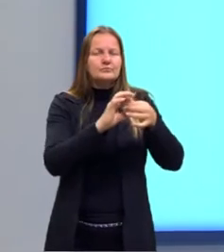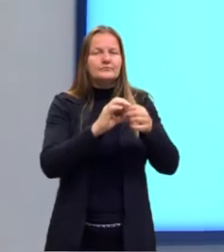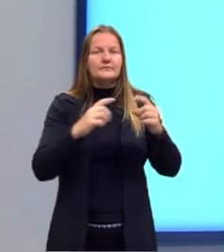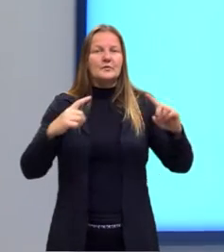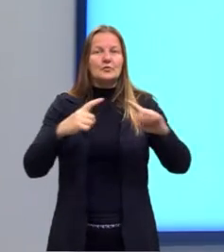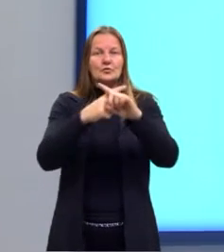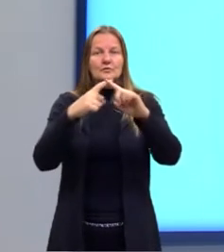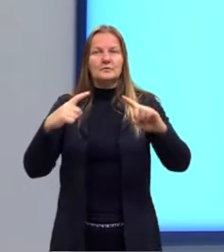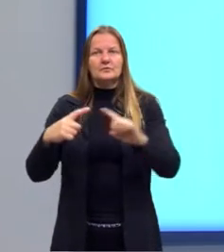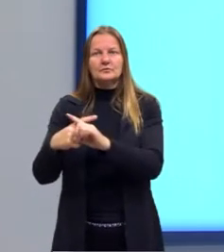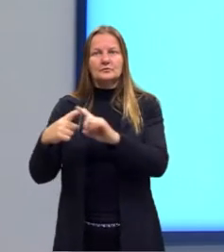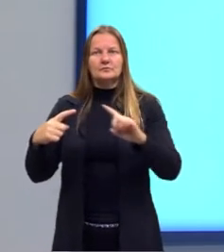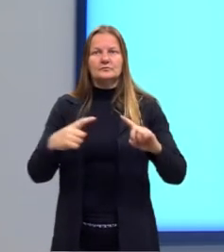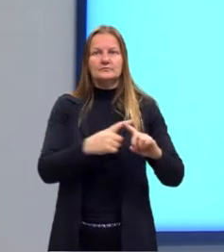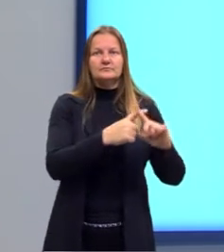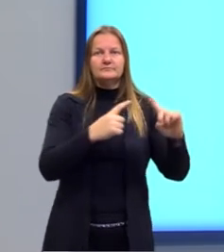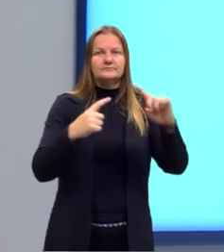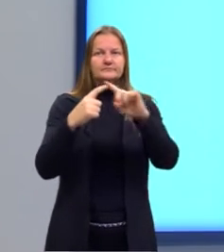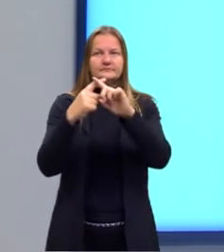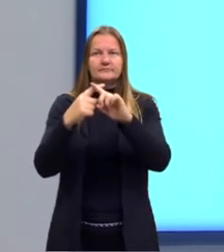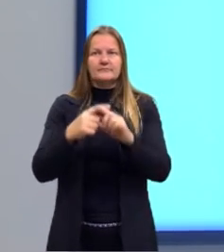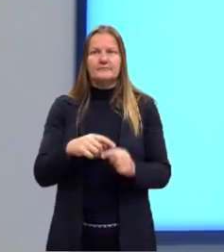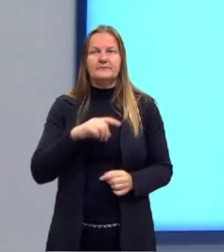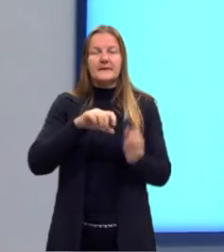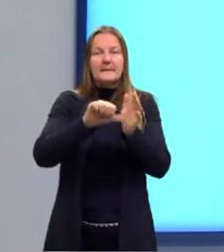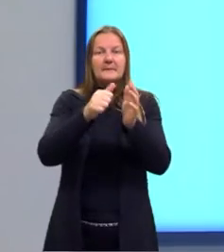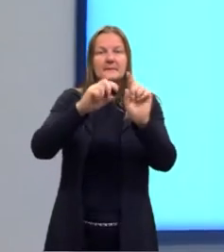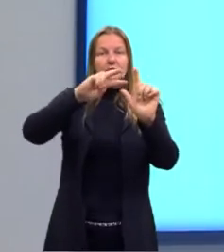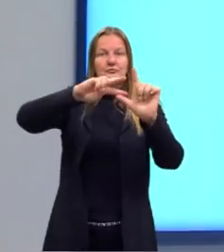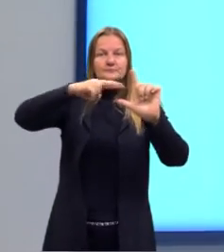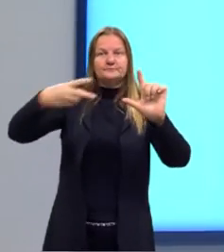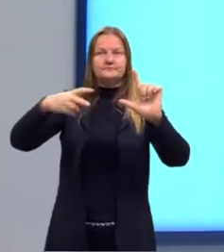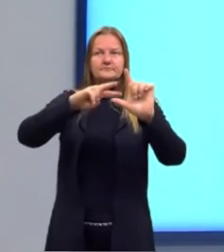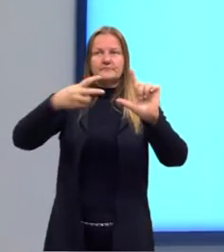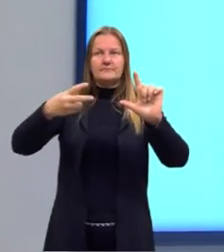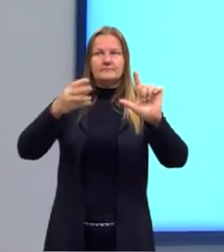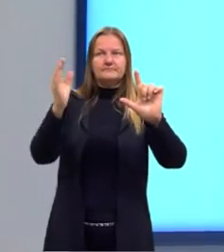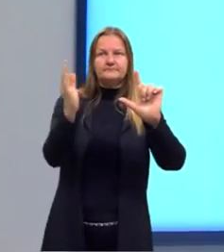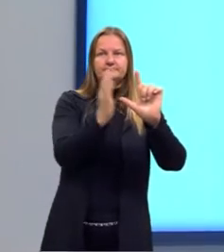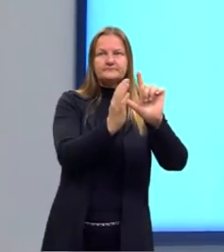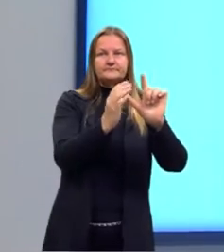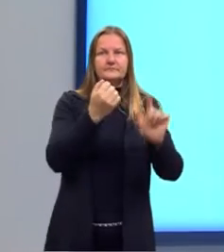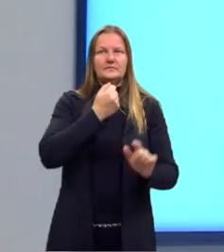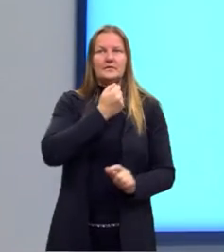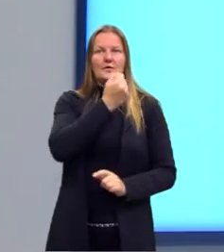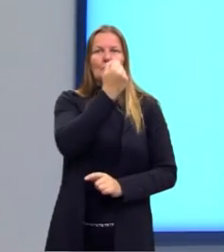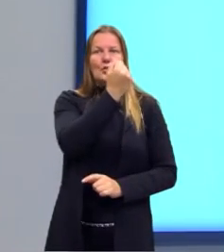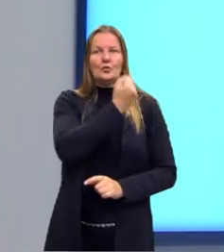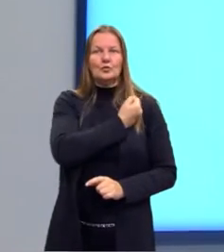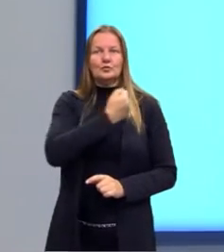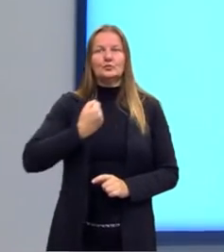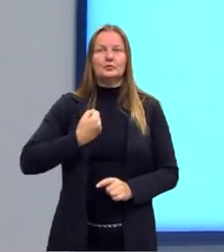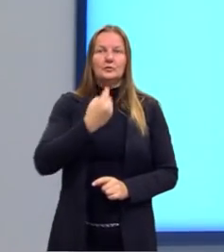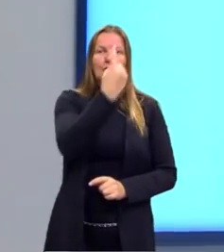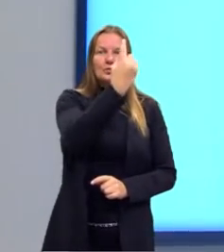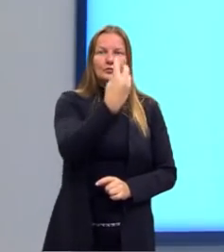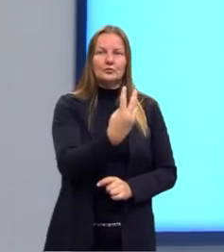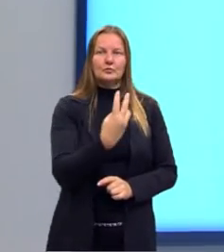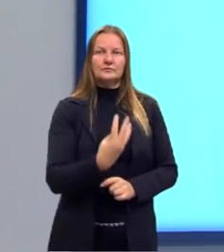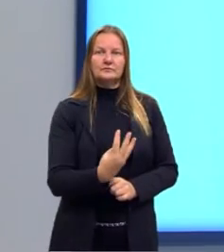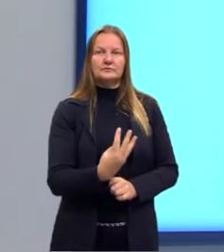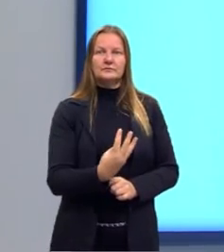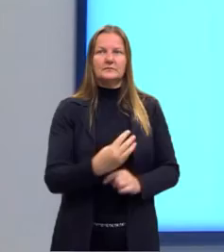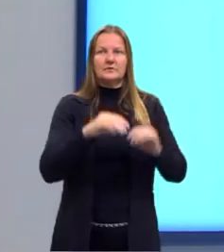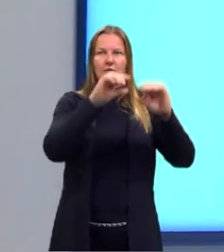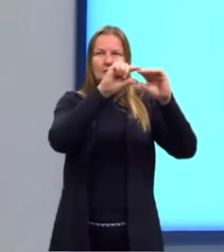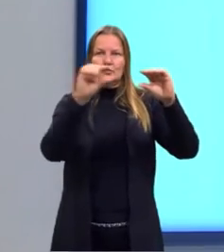então nós vemos aqui ou não era diagrama a esquerda número um dois e três quê que isso